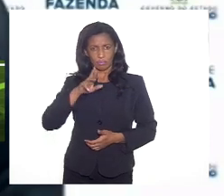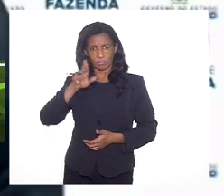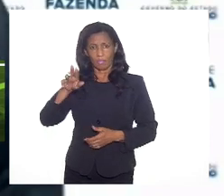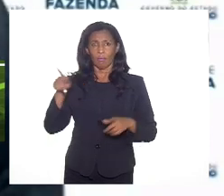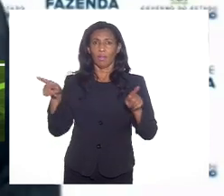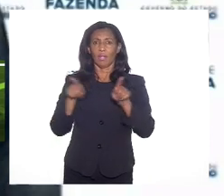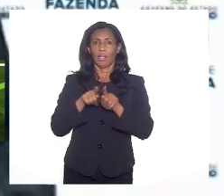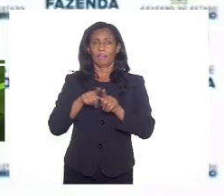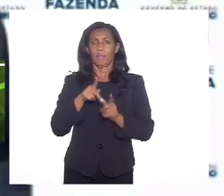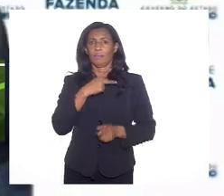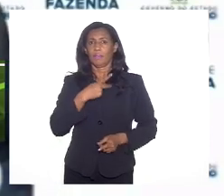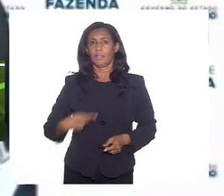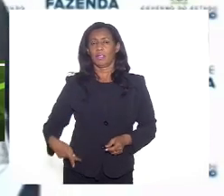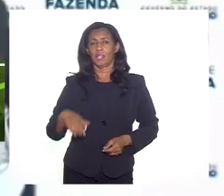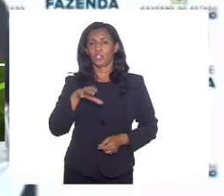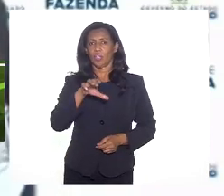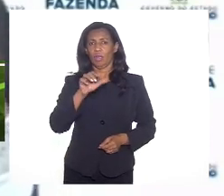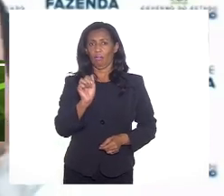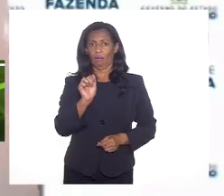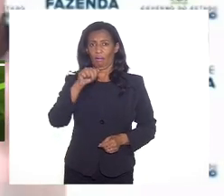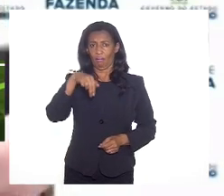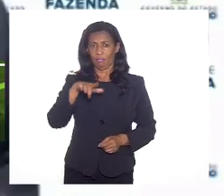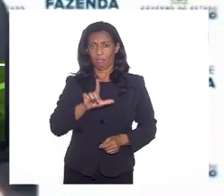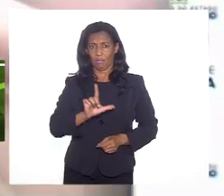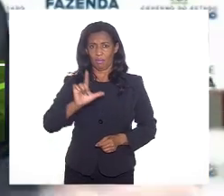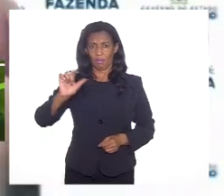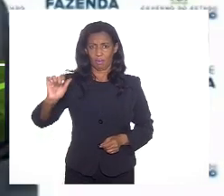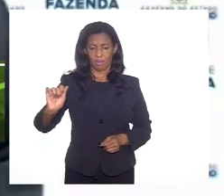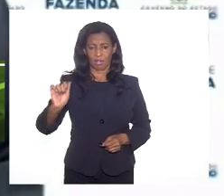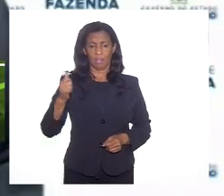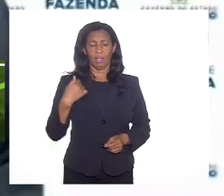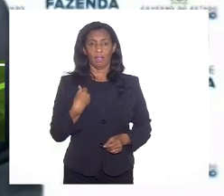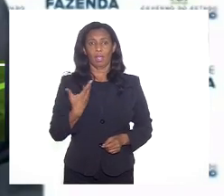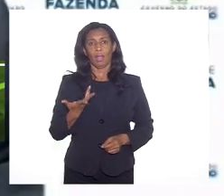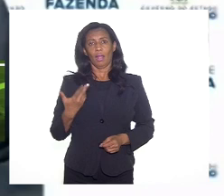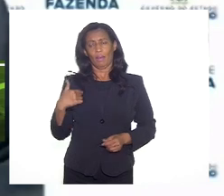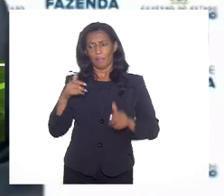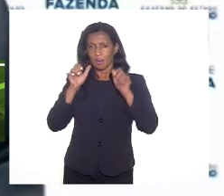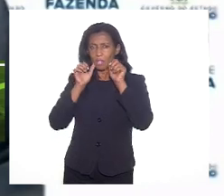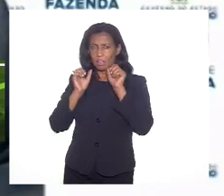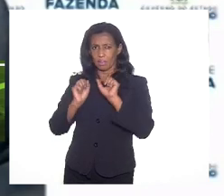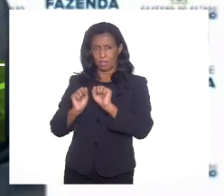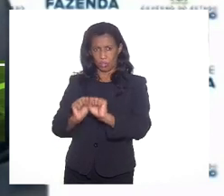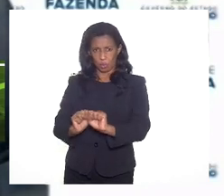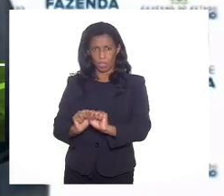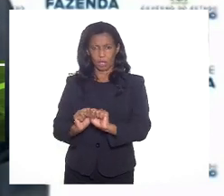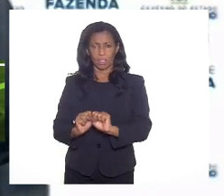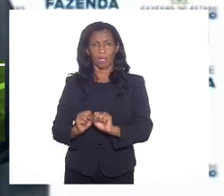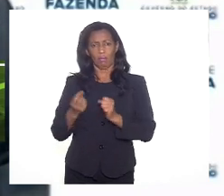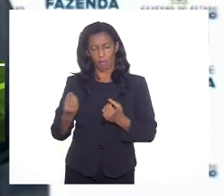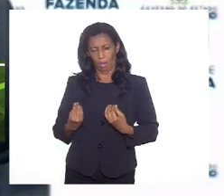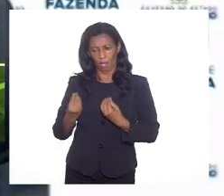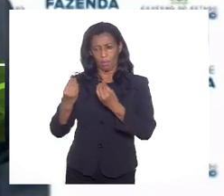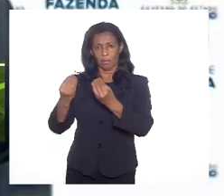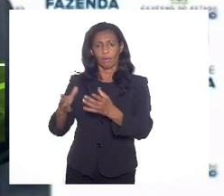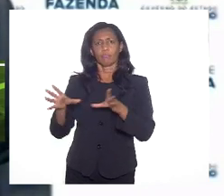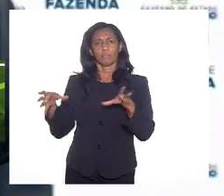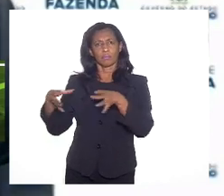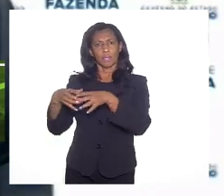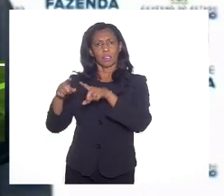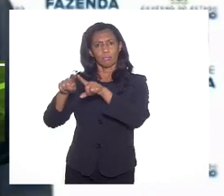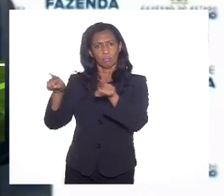ao presidente Márcio Canella, a gente vai disponibilizar, minha assessoria vai encaminhar para o seu gabinete,